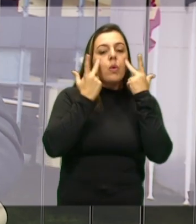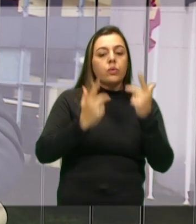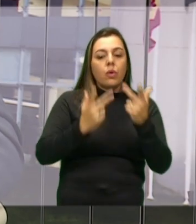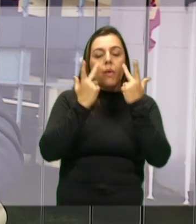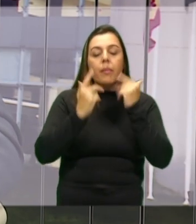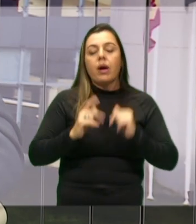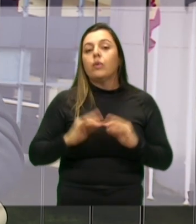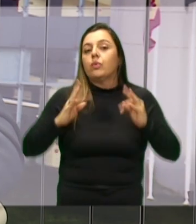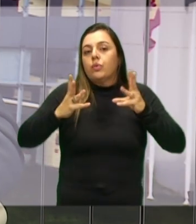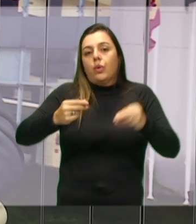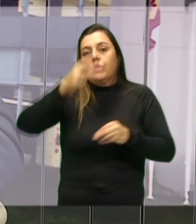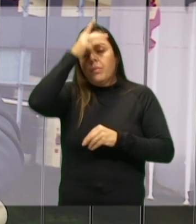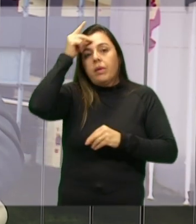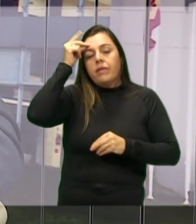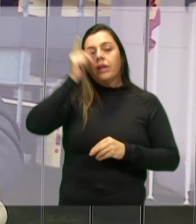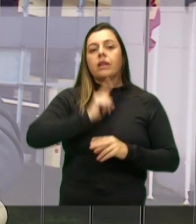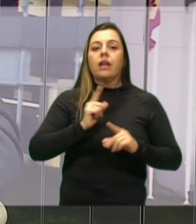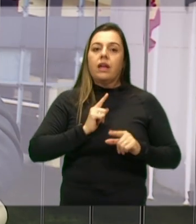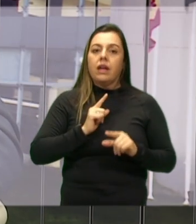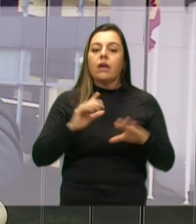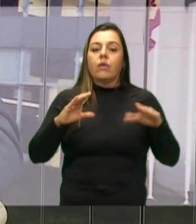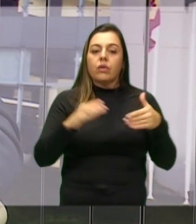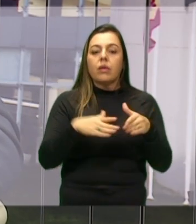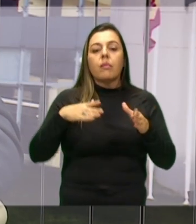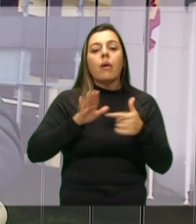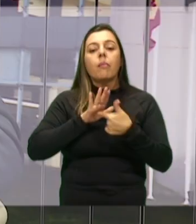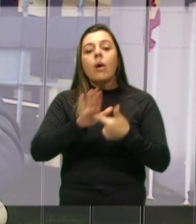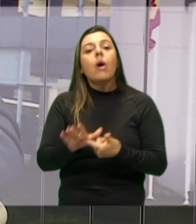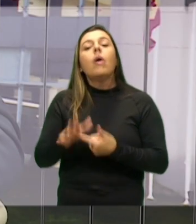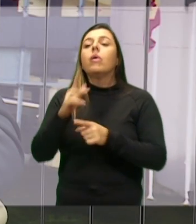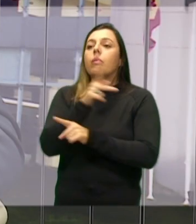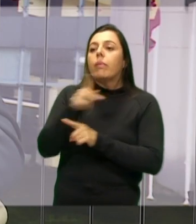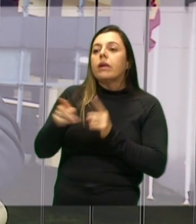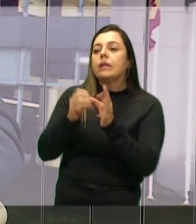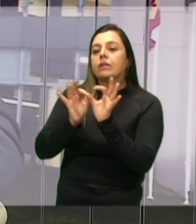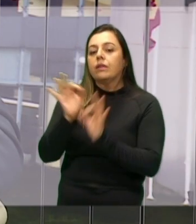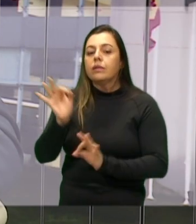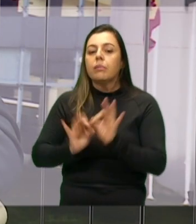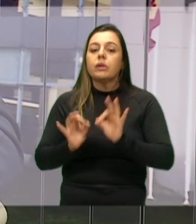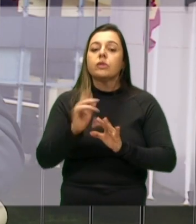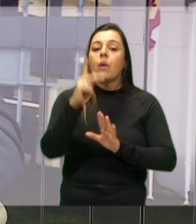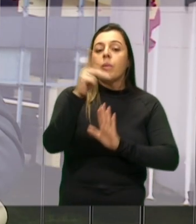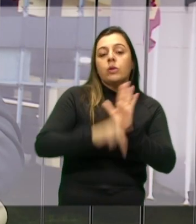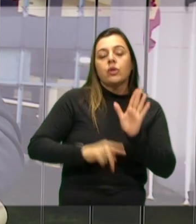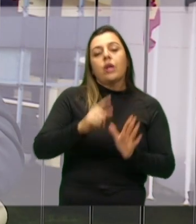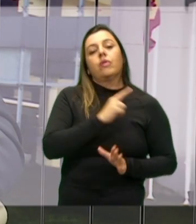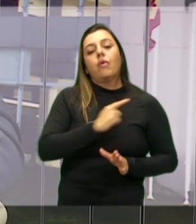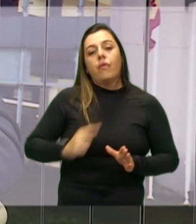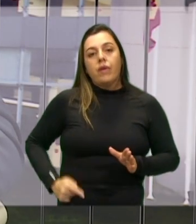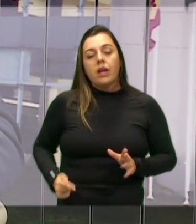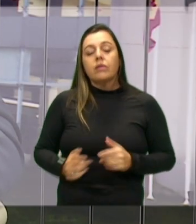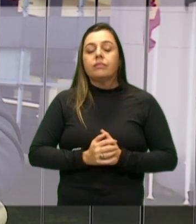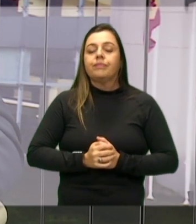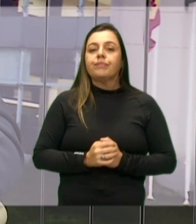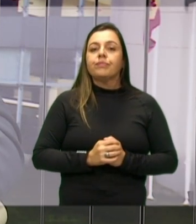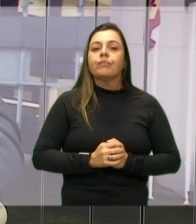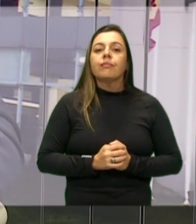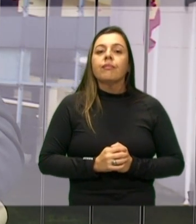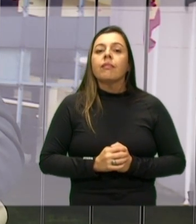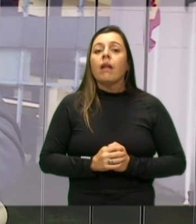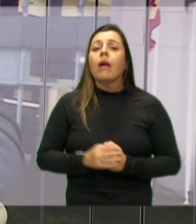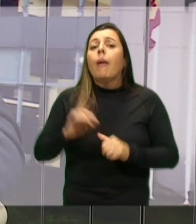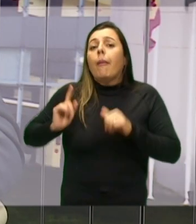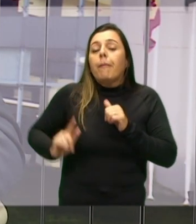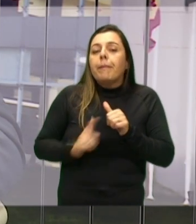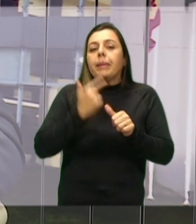todos os prefeitos tiveram, né, e que acaba direcionando o seu plano de trabalho, o seu projeto de governo. De primeiro momento, o prefeito tinha dito que